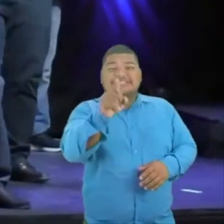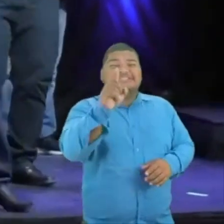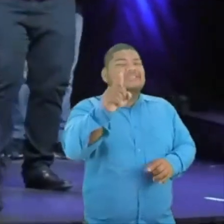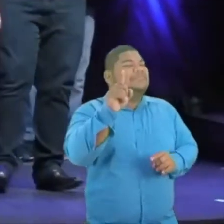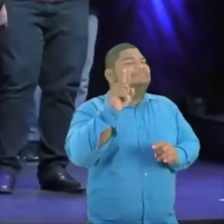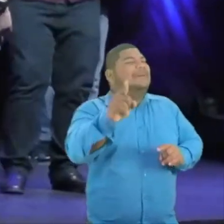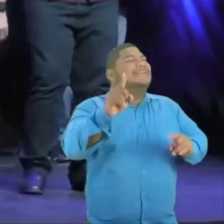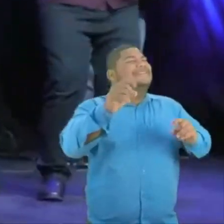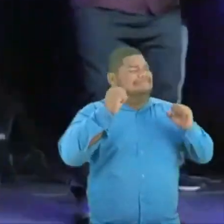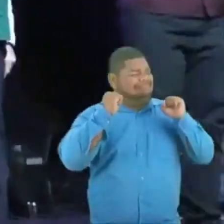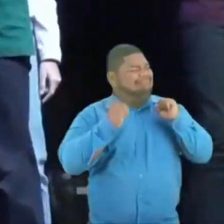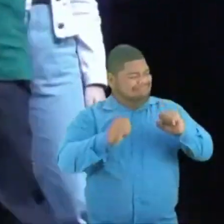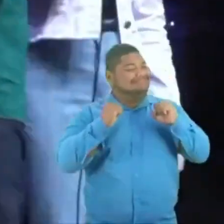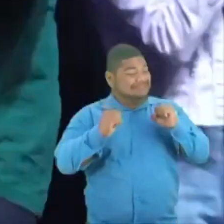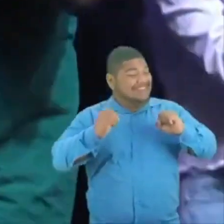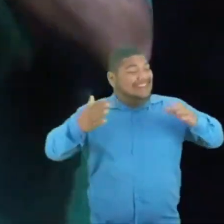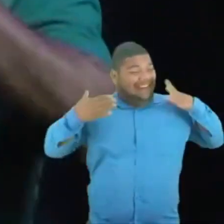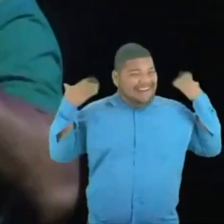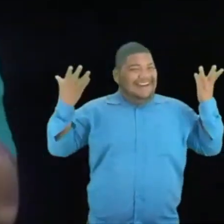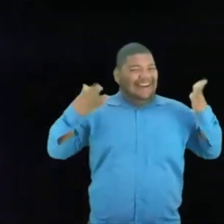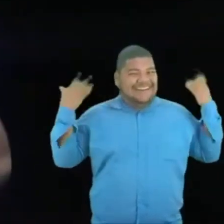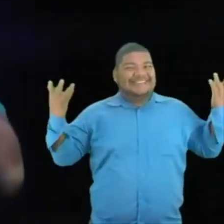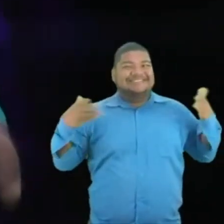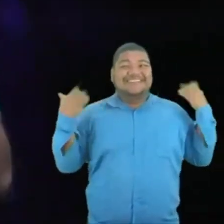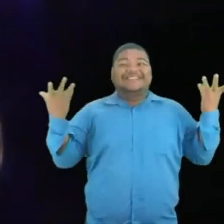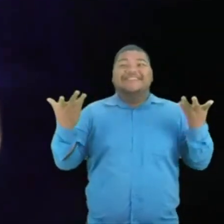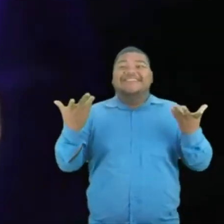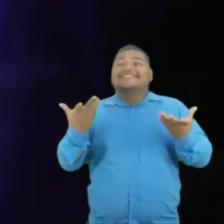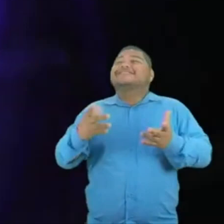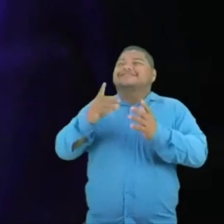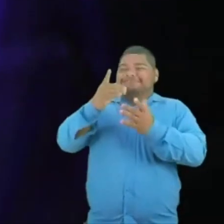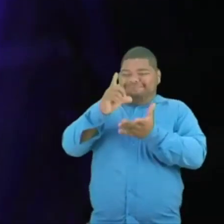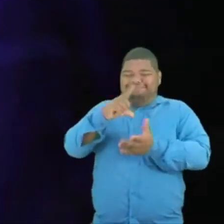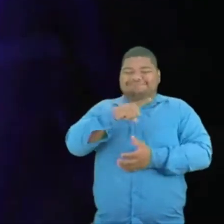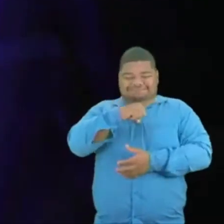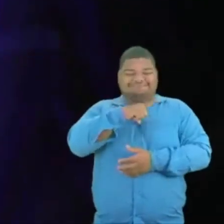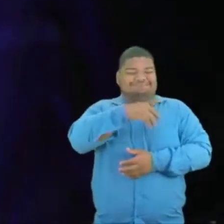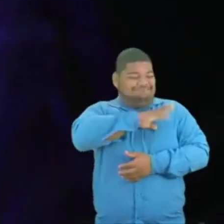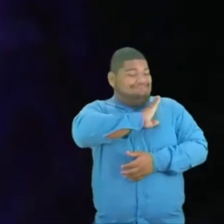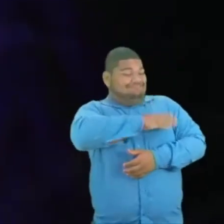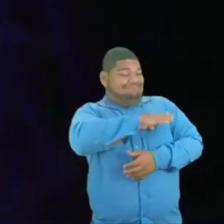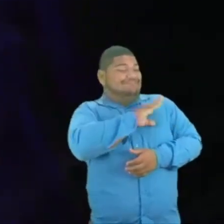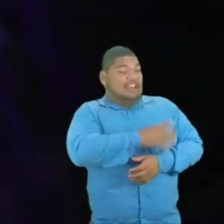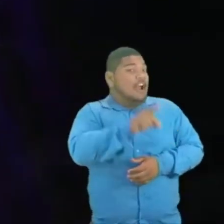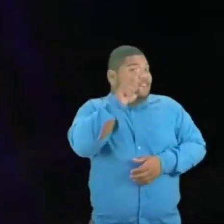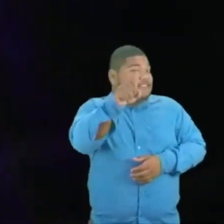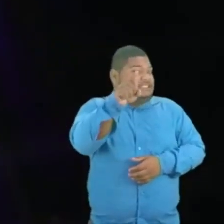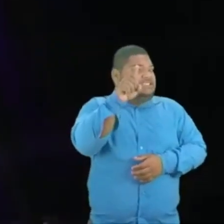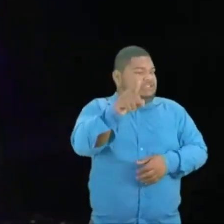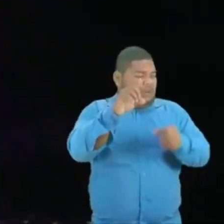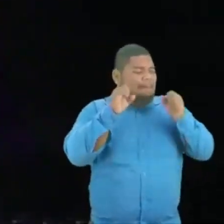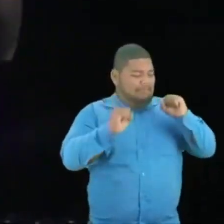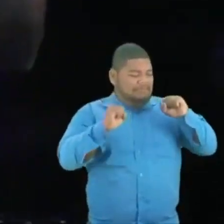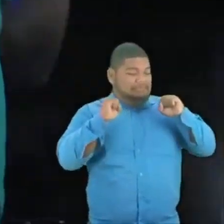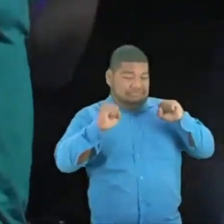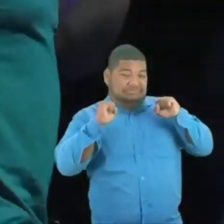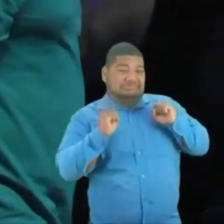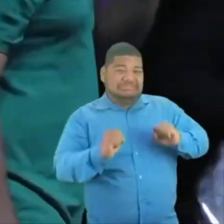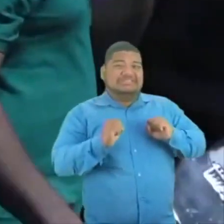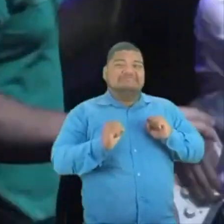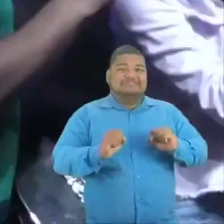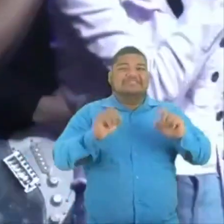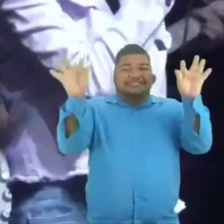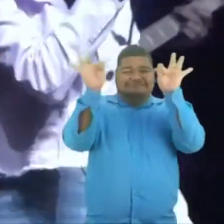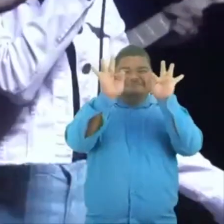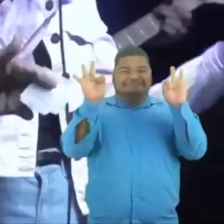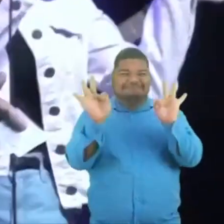Você só pode ser feliz tendo Jesus no coração. Diga aí, ó, você só pode ser feliz de